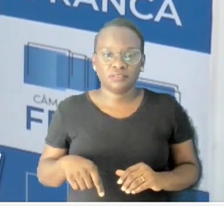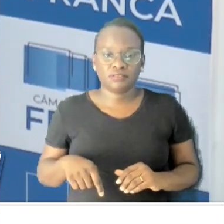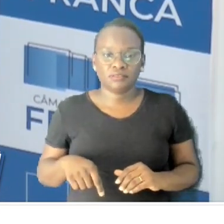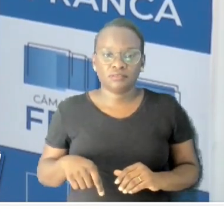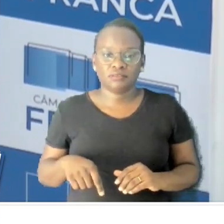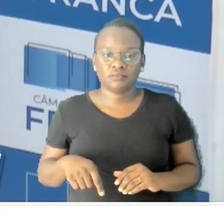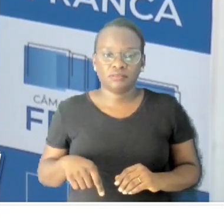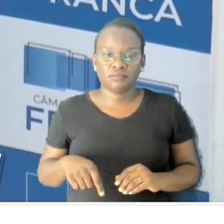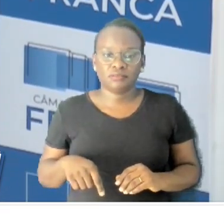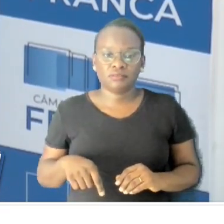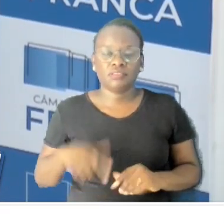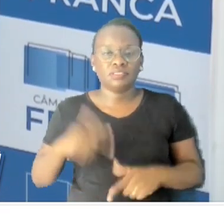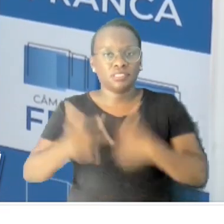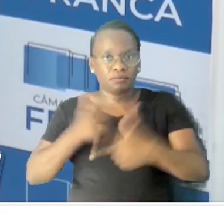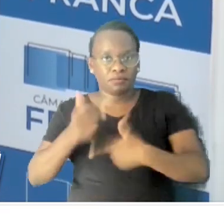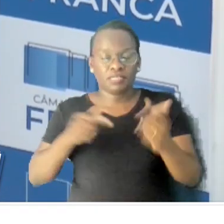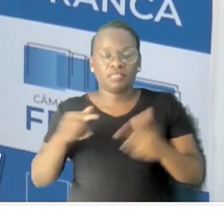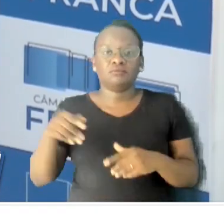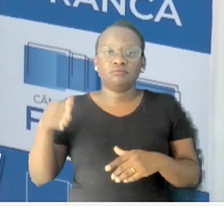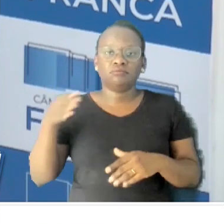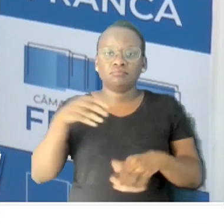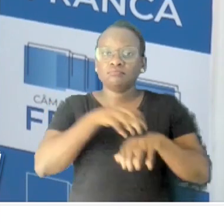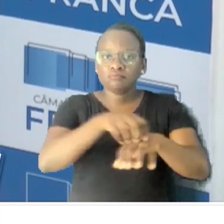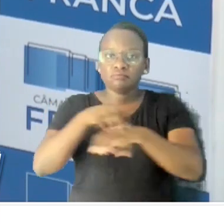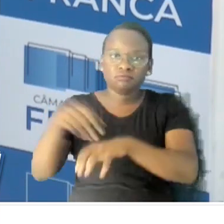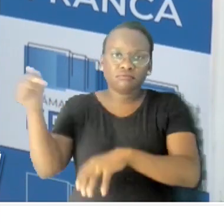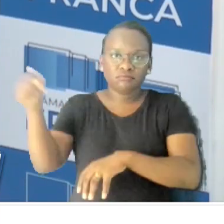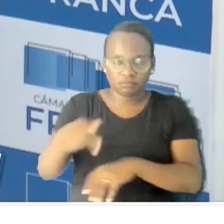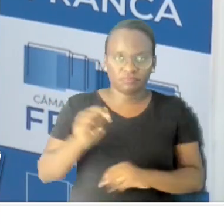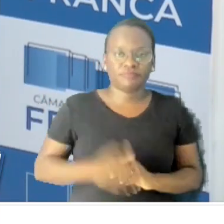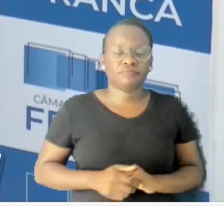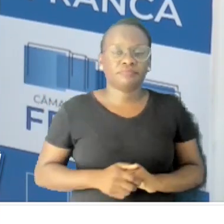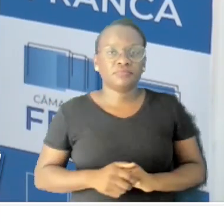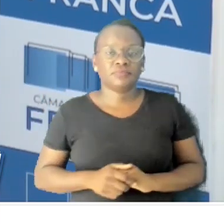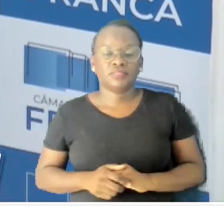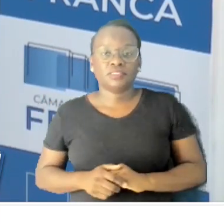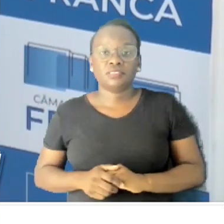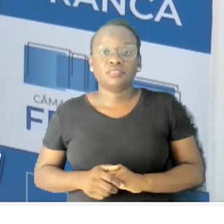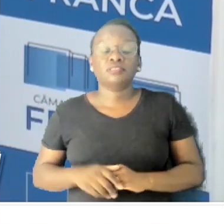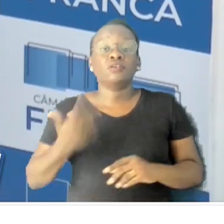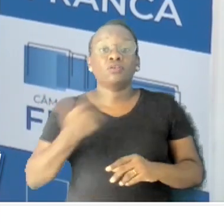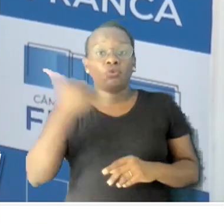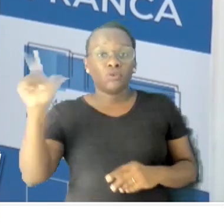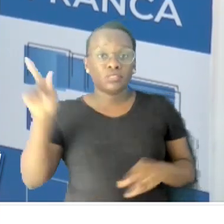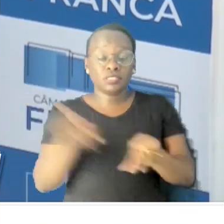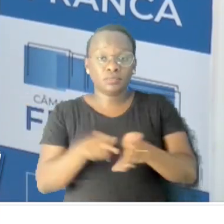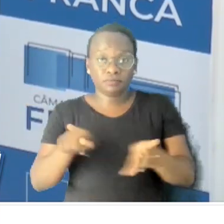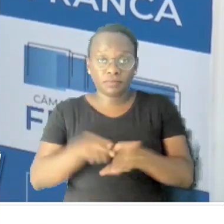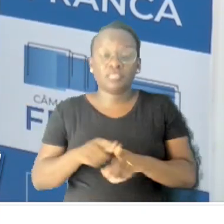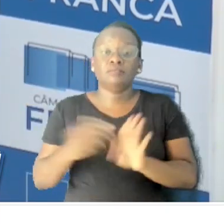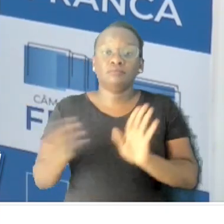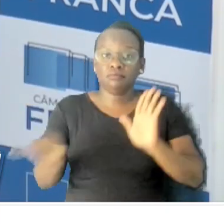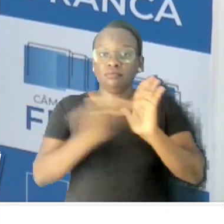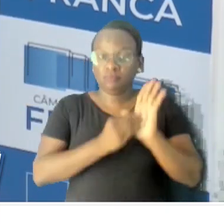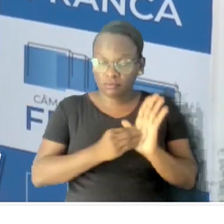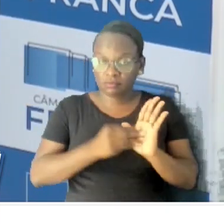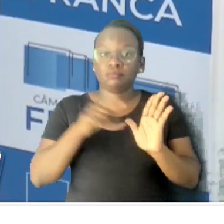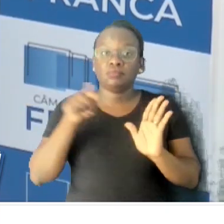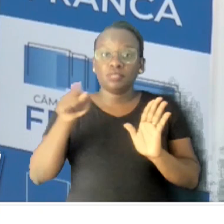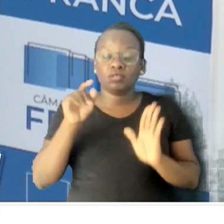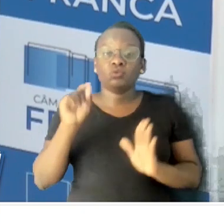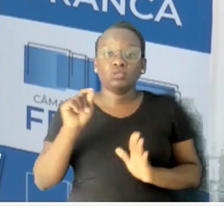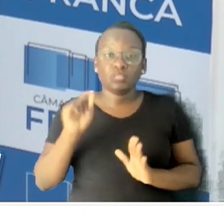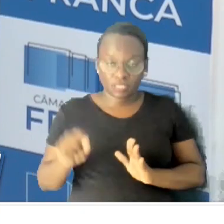esse serviço móvel para nossa cidade. Outra coisa também que foi pautado com ele foi a